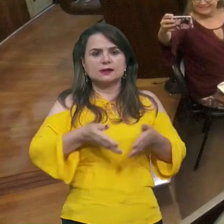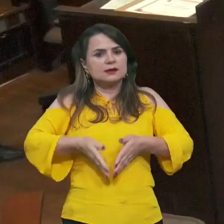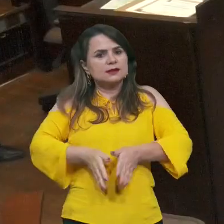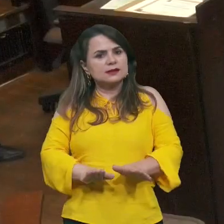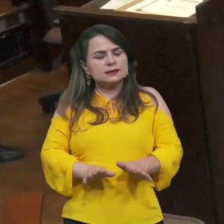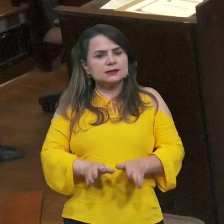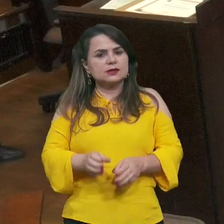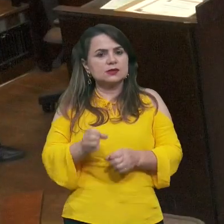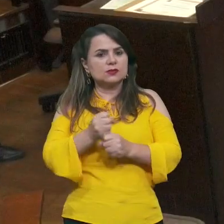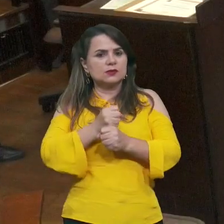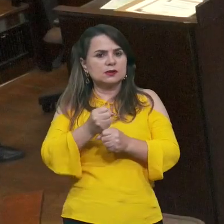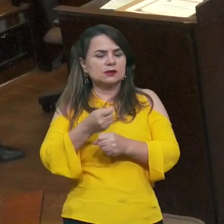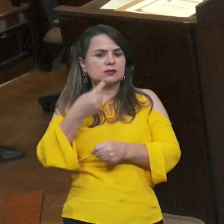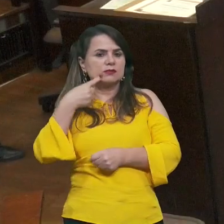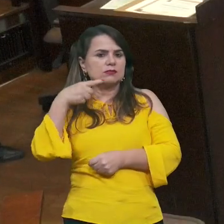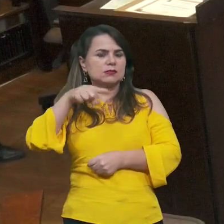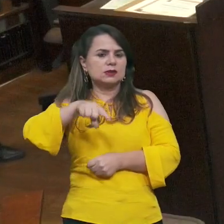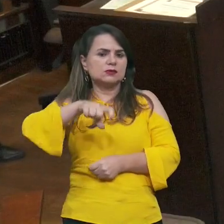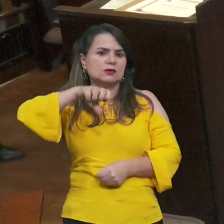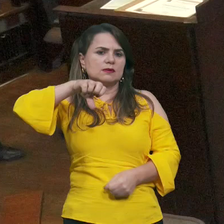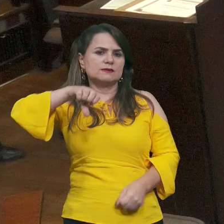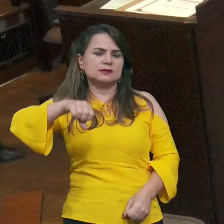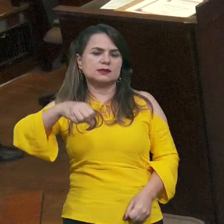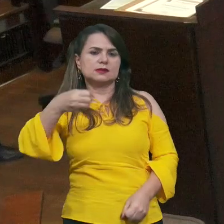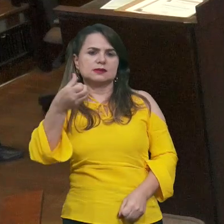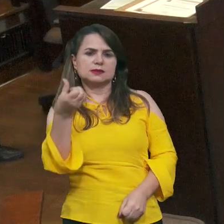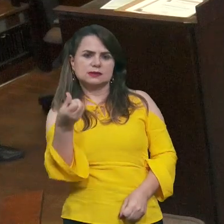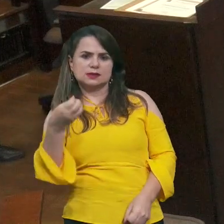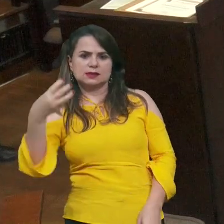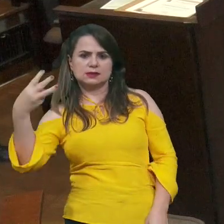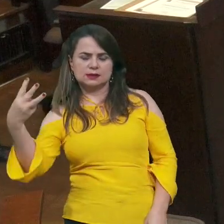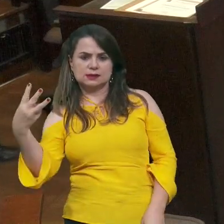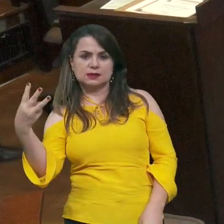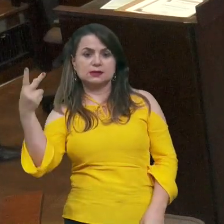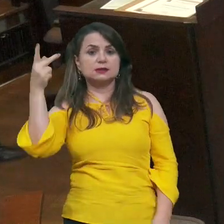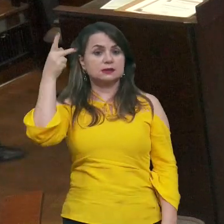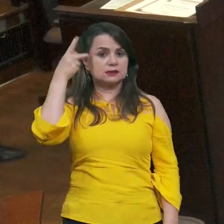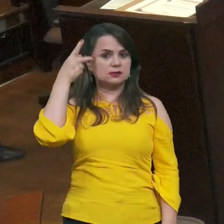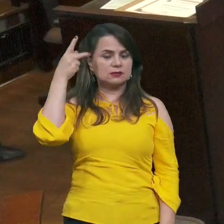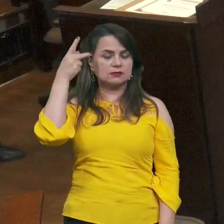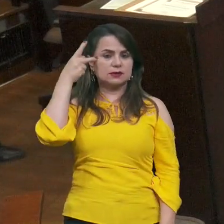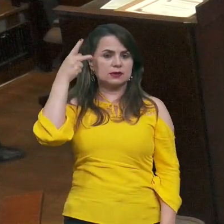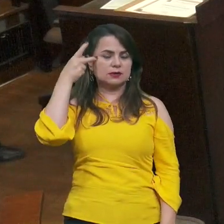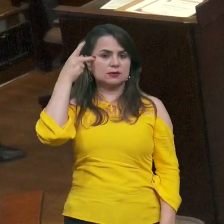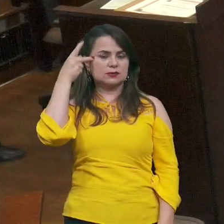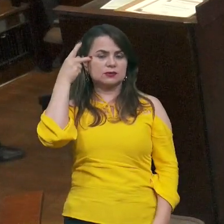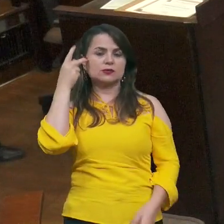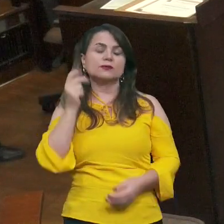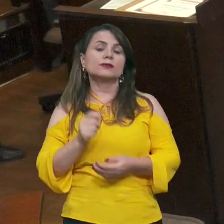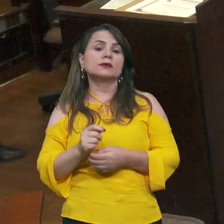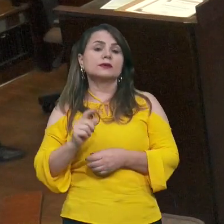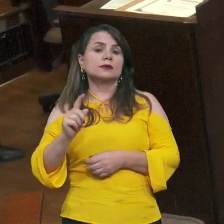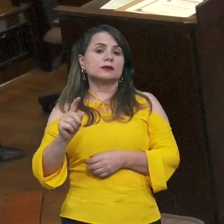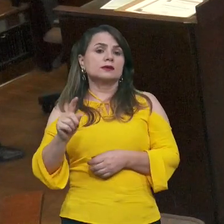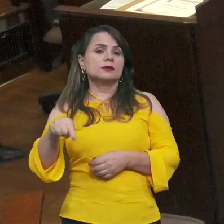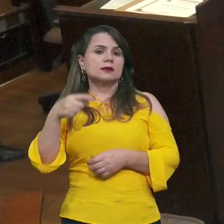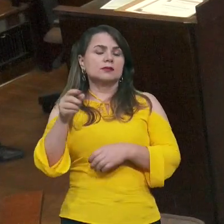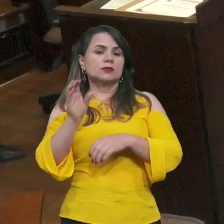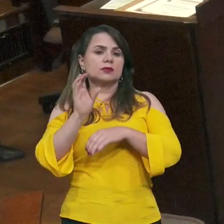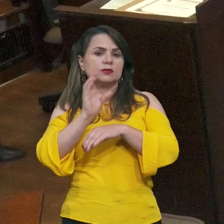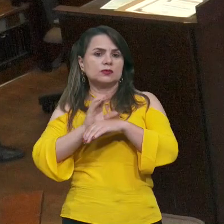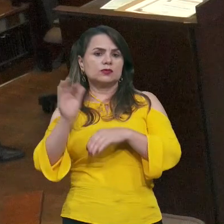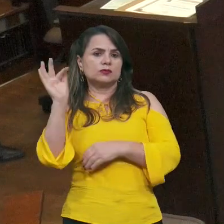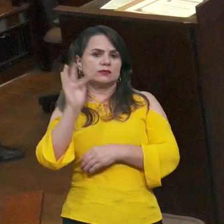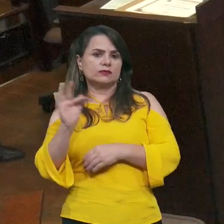em 1963 em São Bernardo do Campo, cidade onde morou até os 30 anos e se formou em